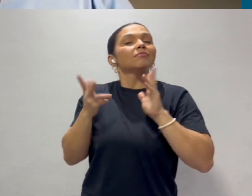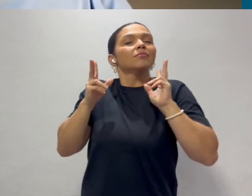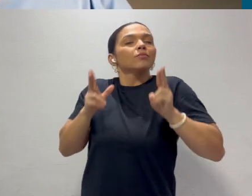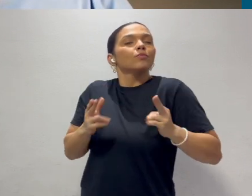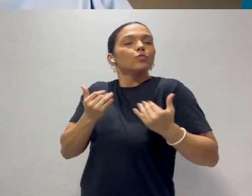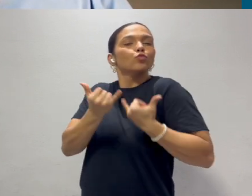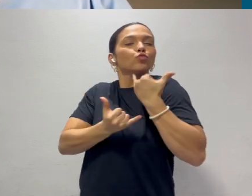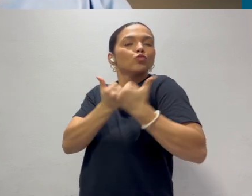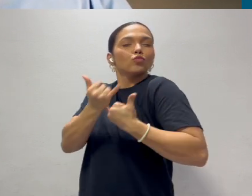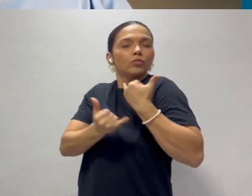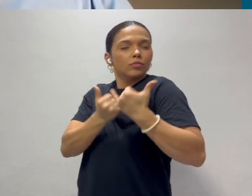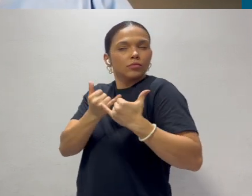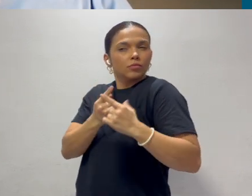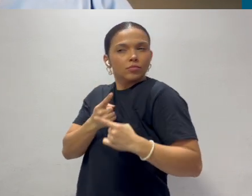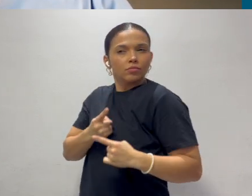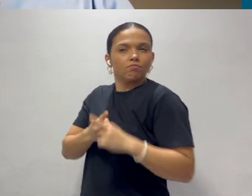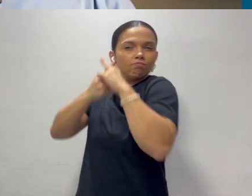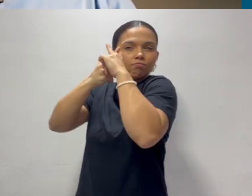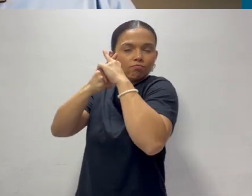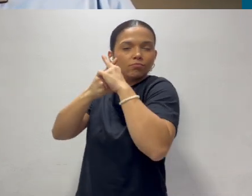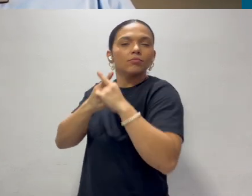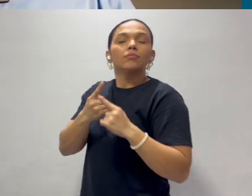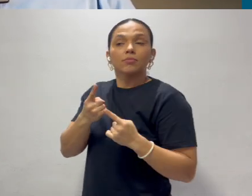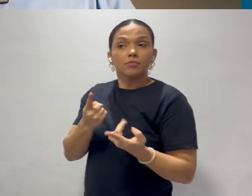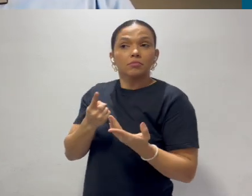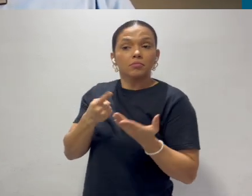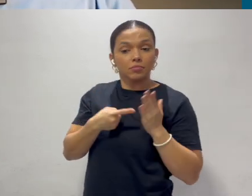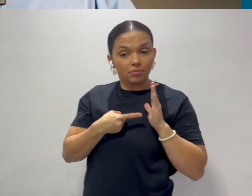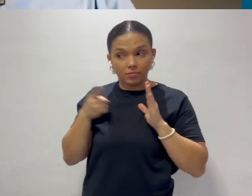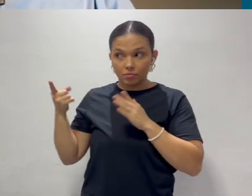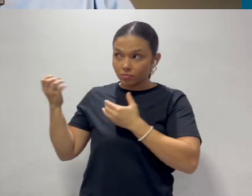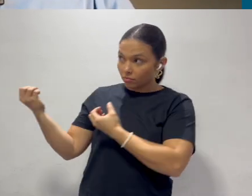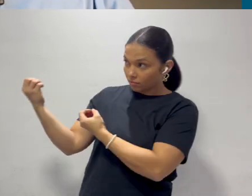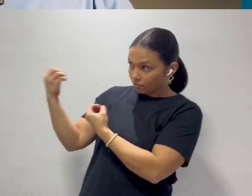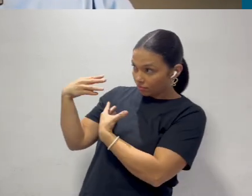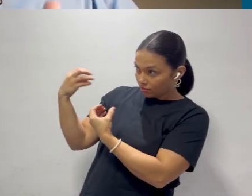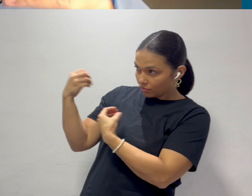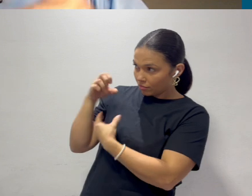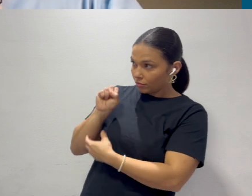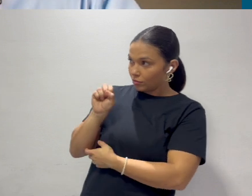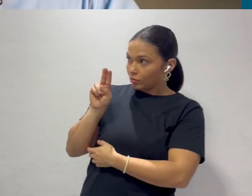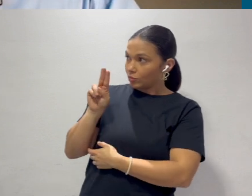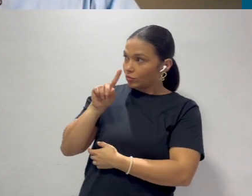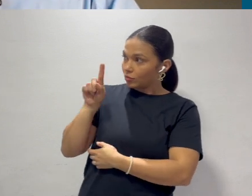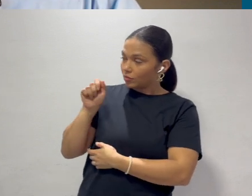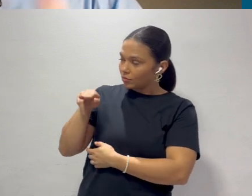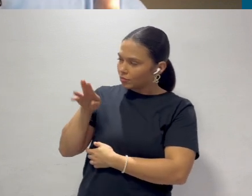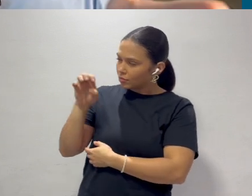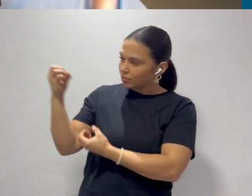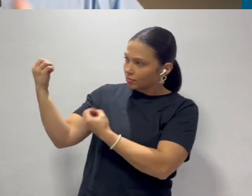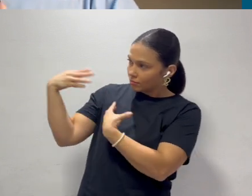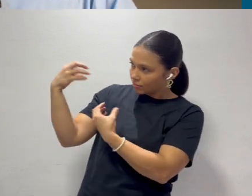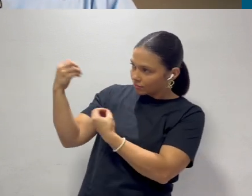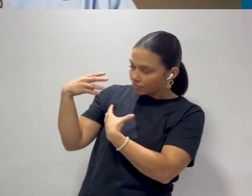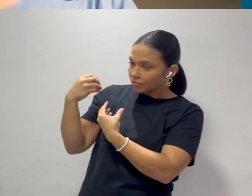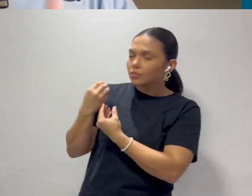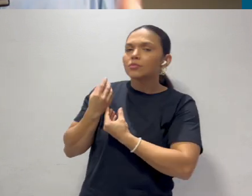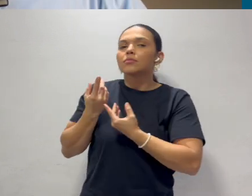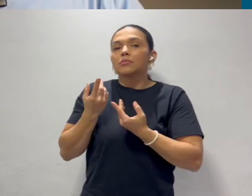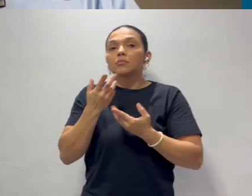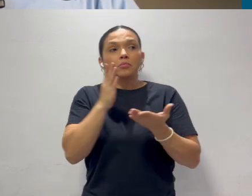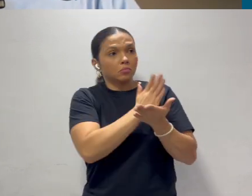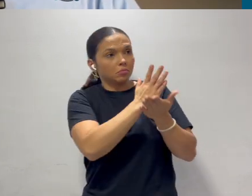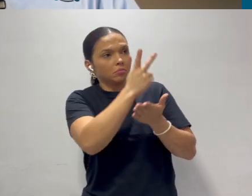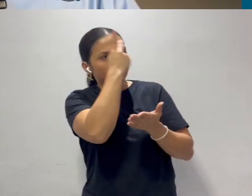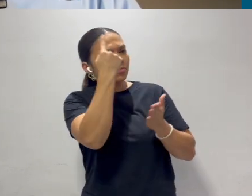isso que você prepara a pessoa que te procura. Você mostra quais são as regras do jogo. Tenho já pessoas que comentaram comigo como é que